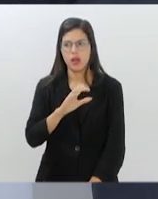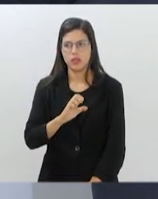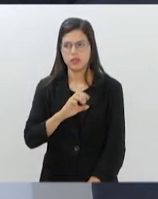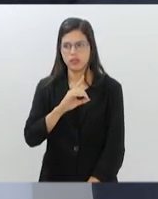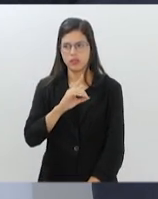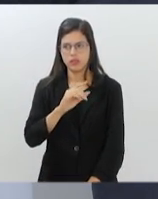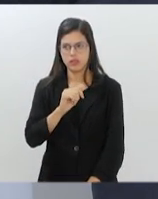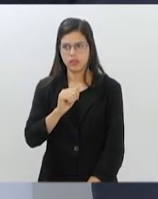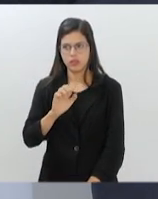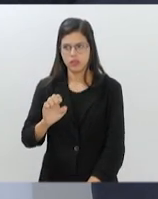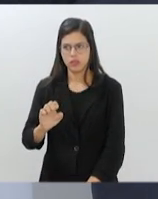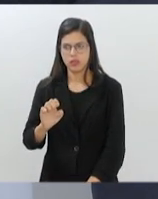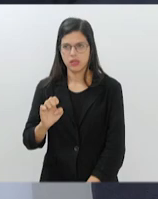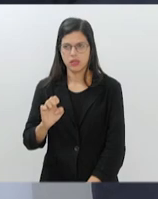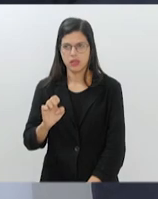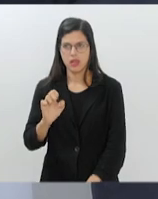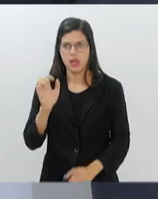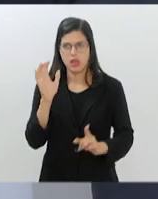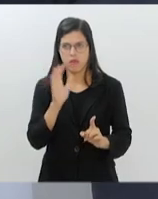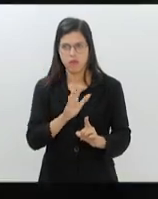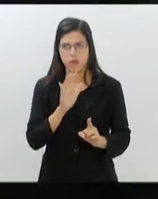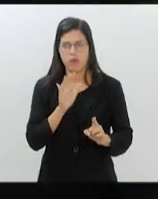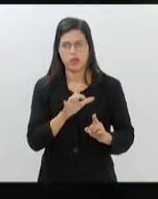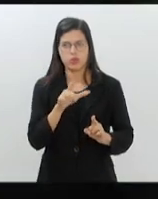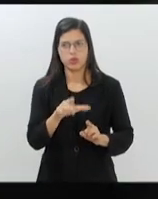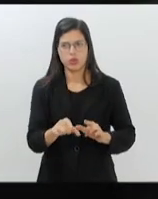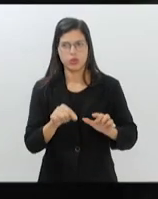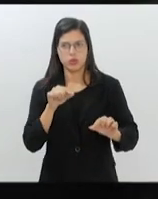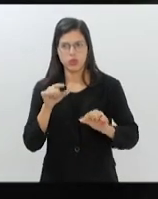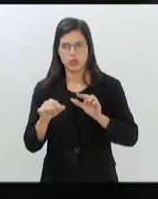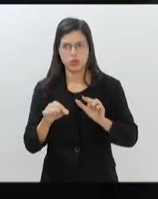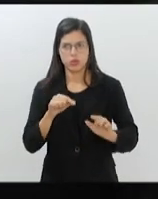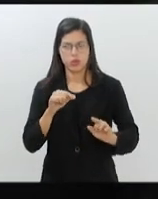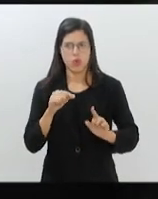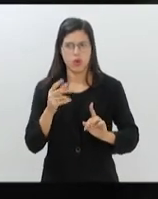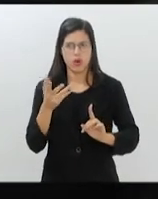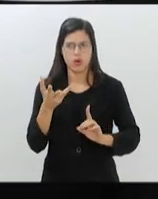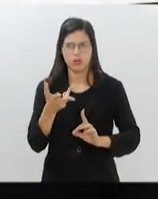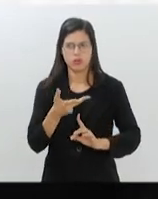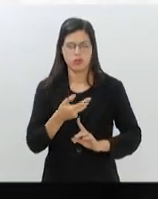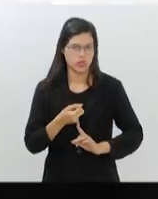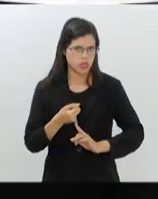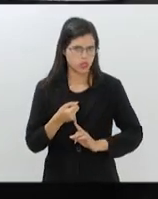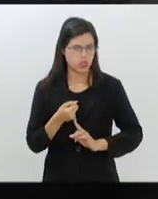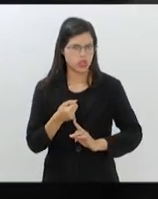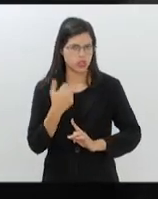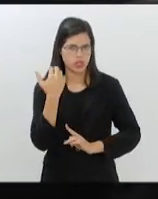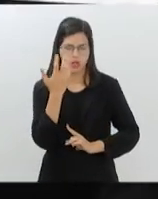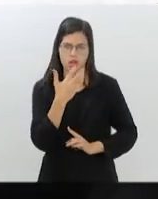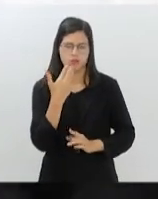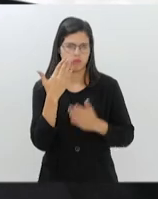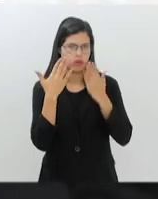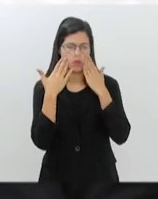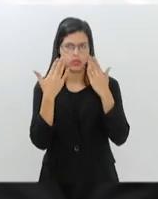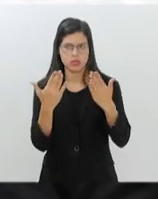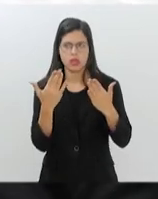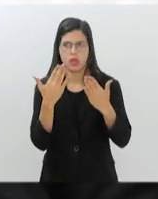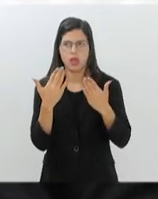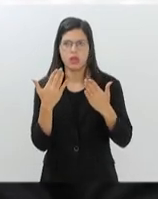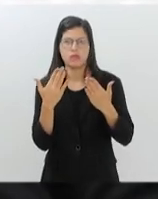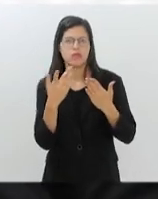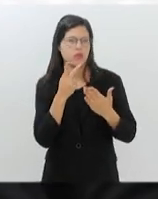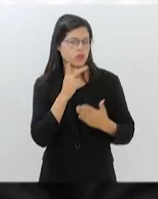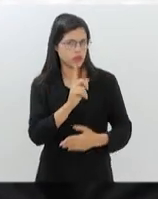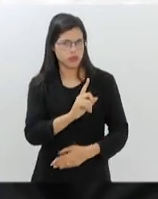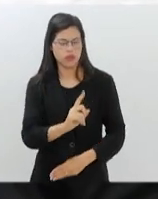interferiu nos artistas que se apresent não de forma alguma a senhora tá afirmando isso que não não